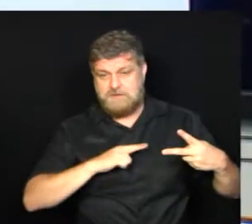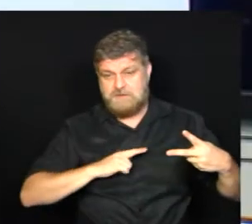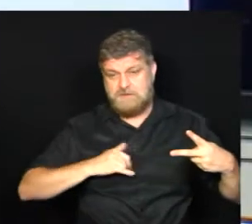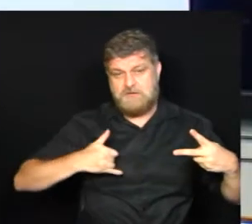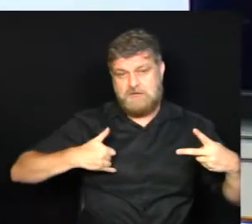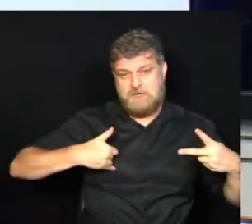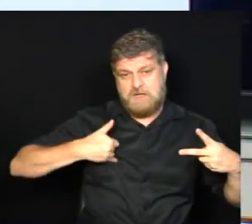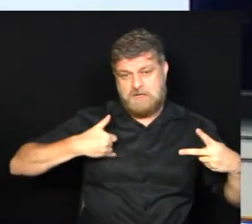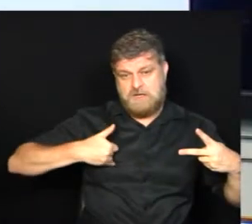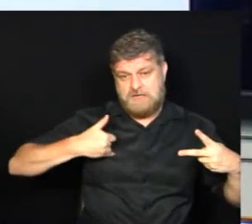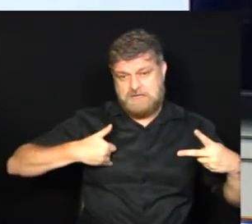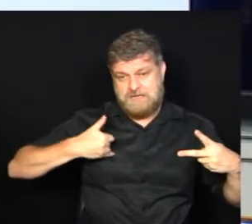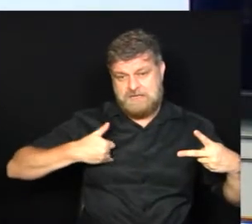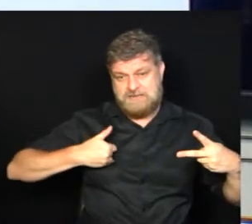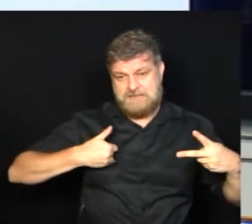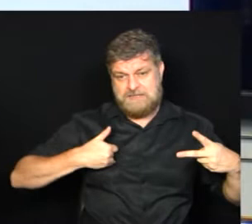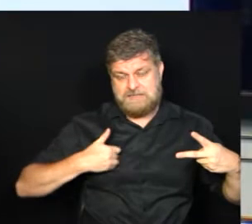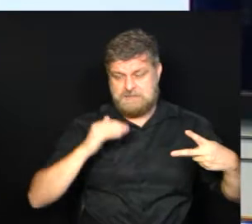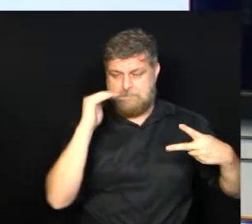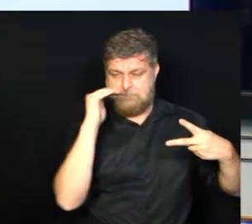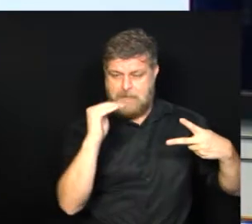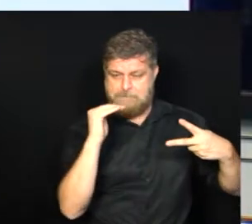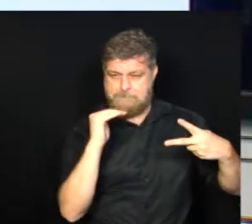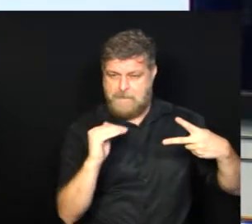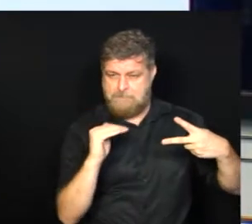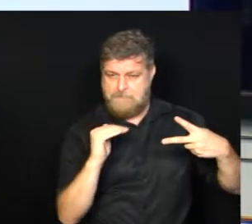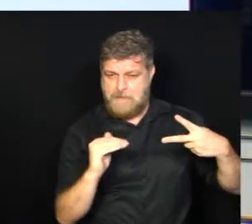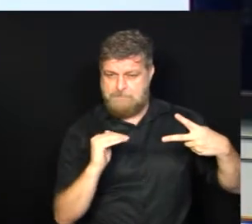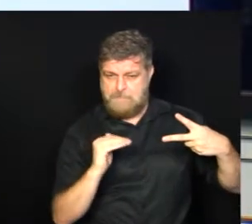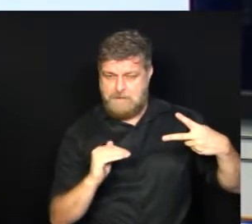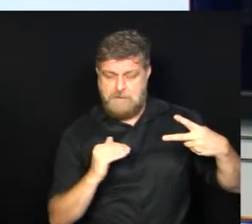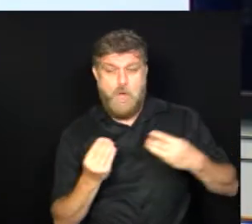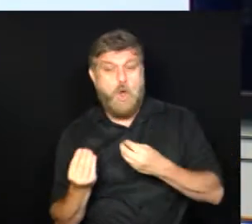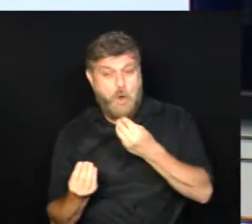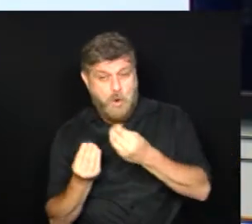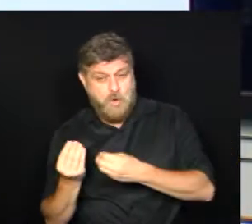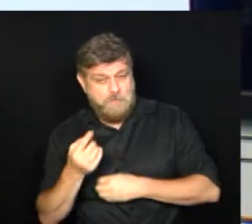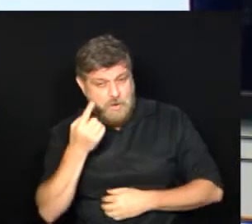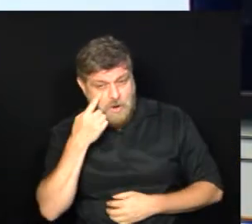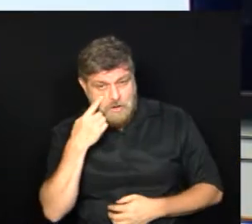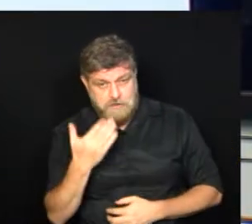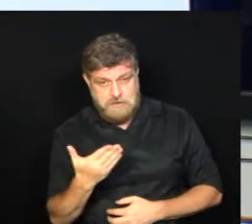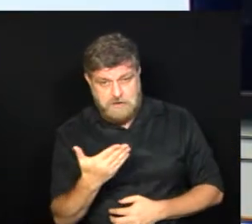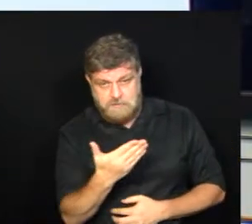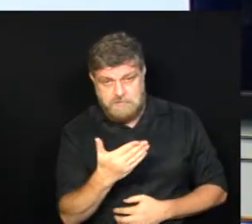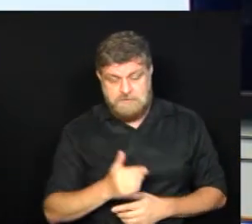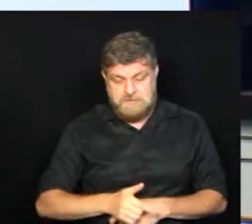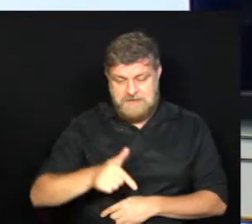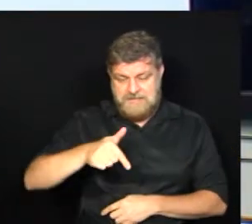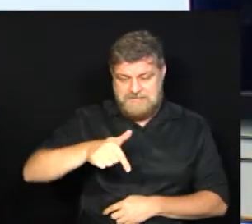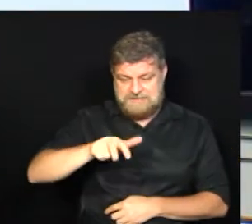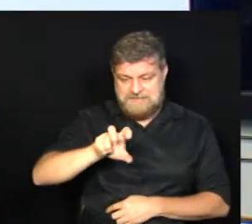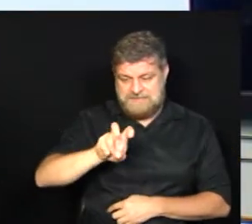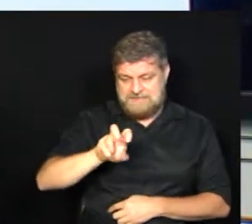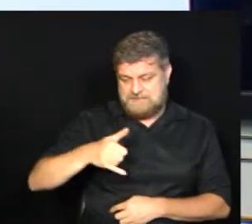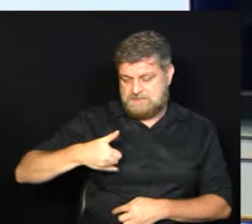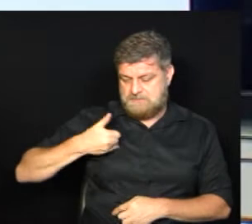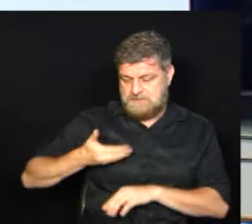vai estratificar os idosos da seguinte forma: mais de 75